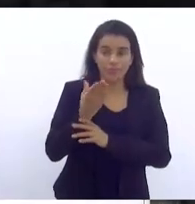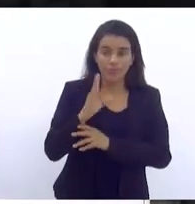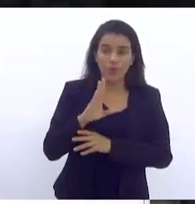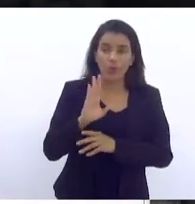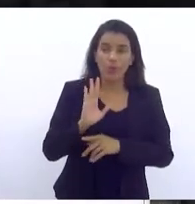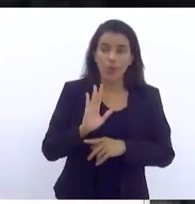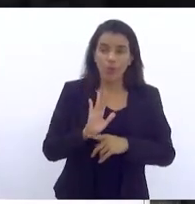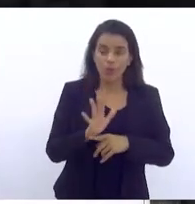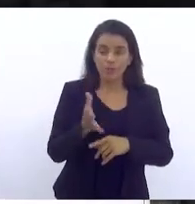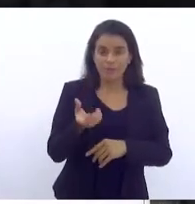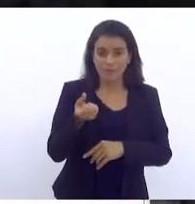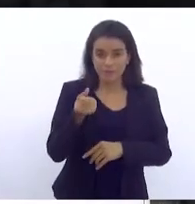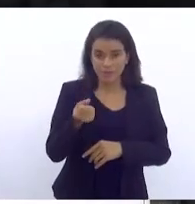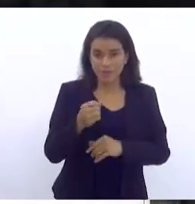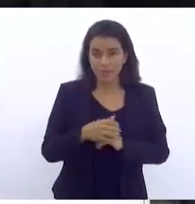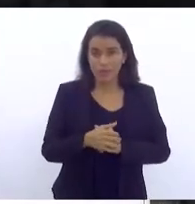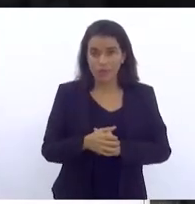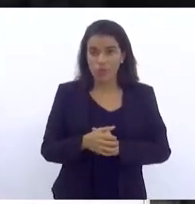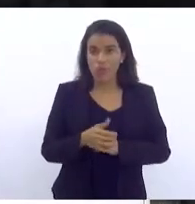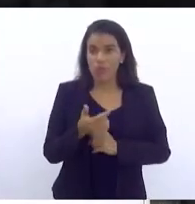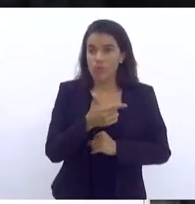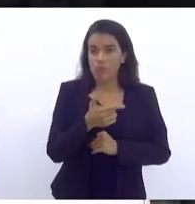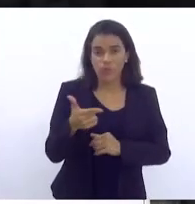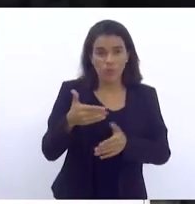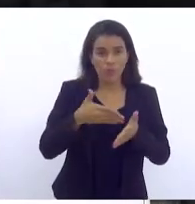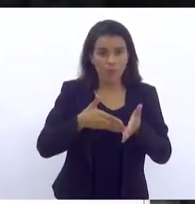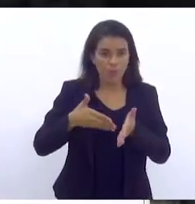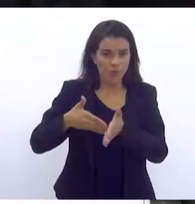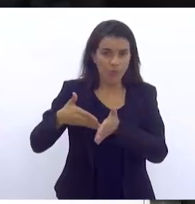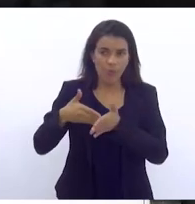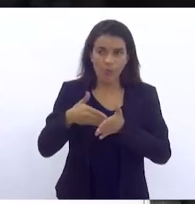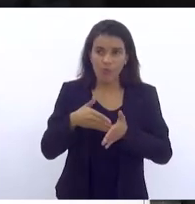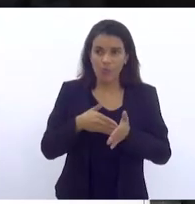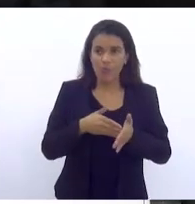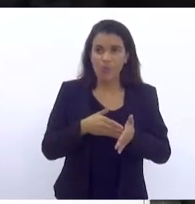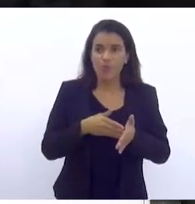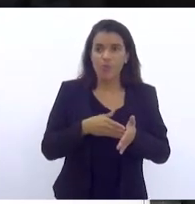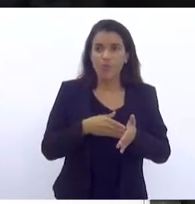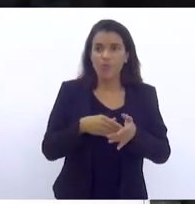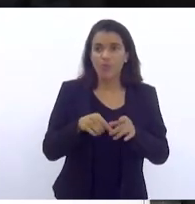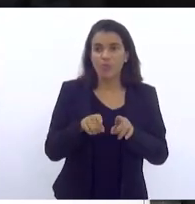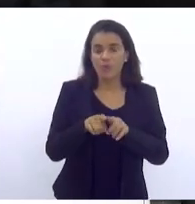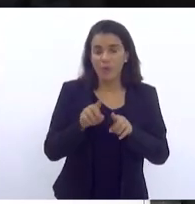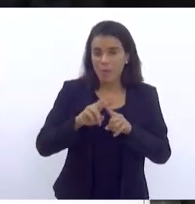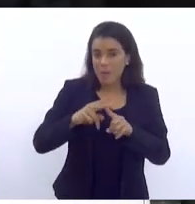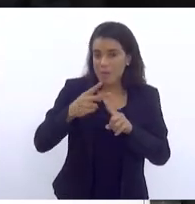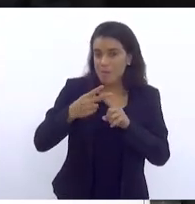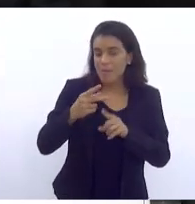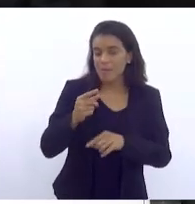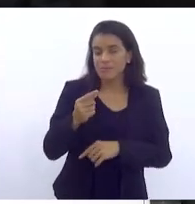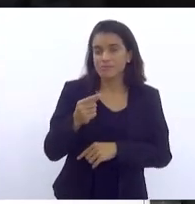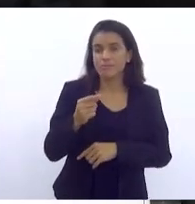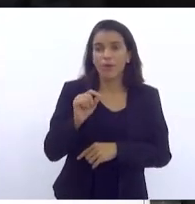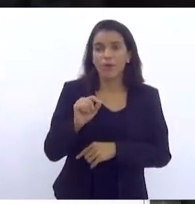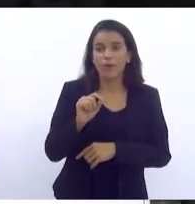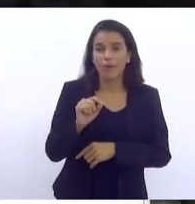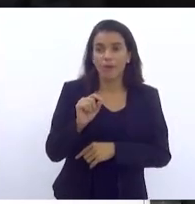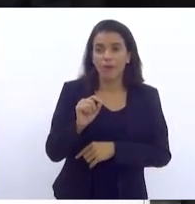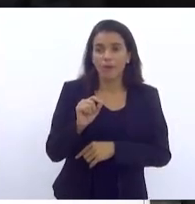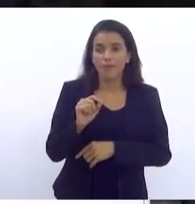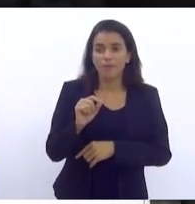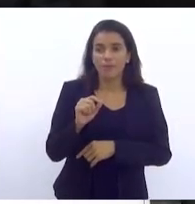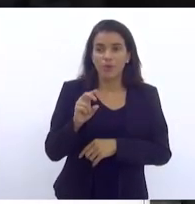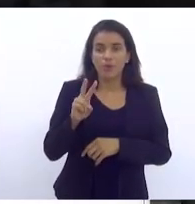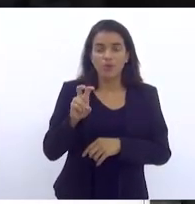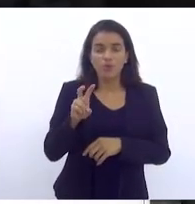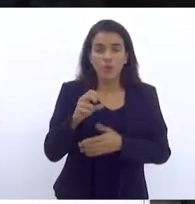benefício e por isso que não existe essa limitação eh e queria também trazer um ponto a mais que a questão que se fala da do reequilíbrio